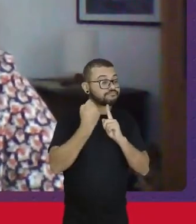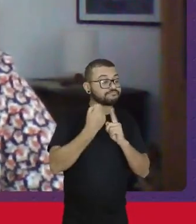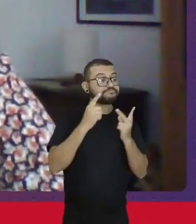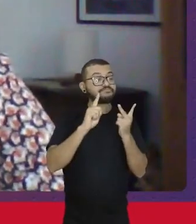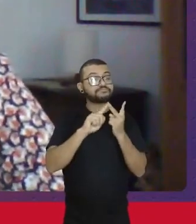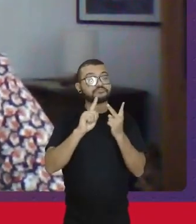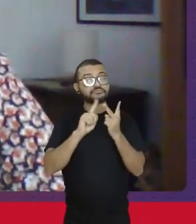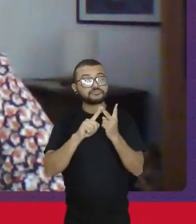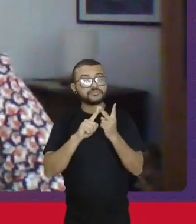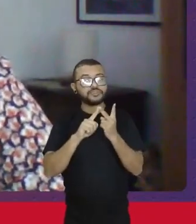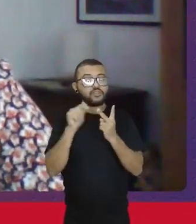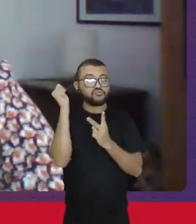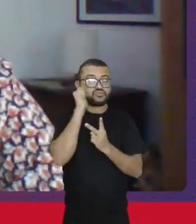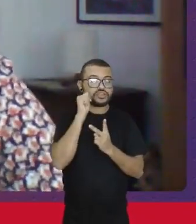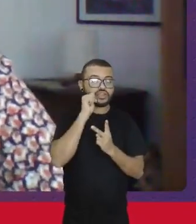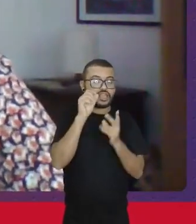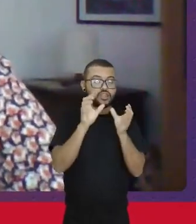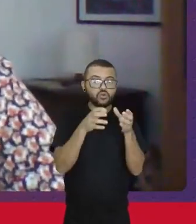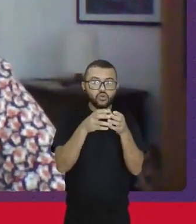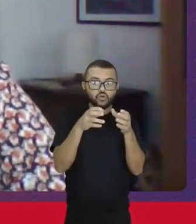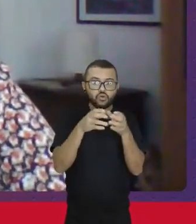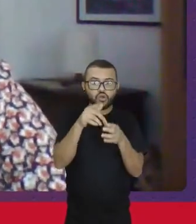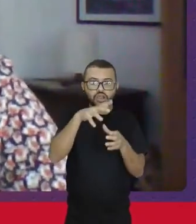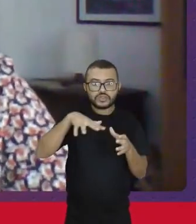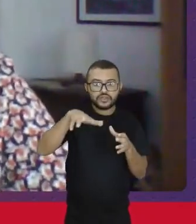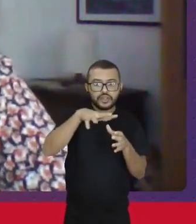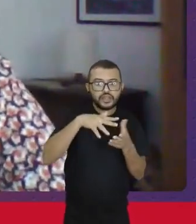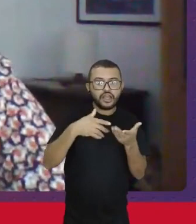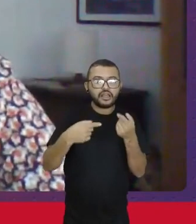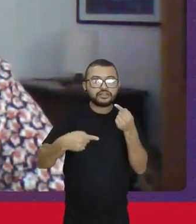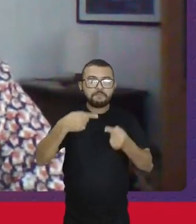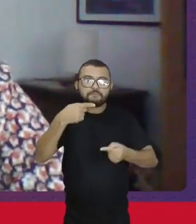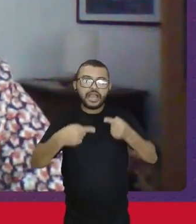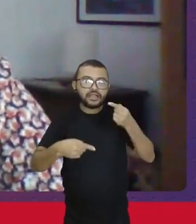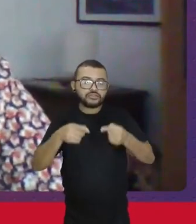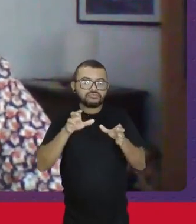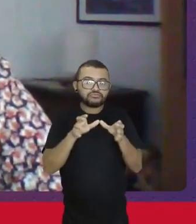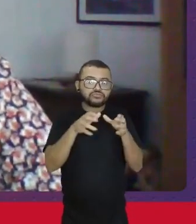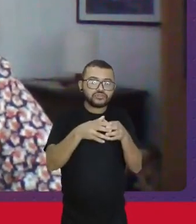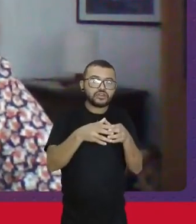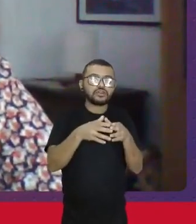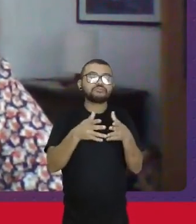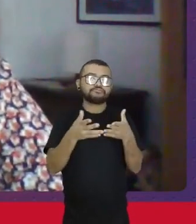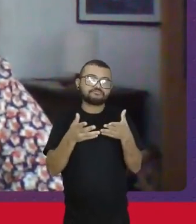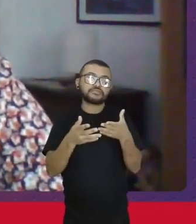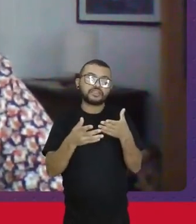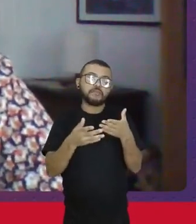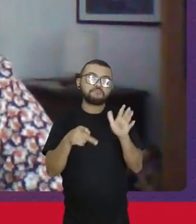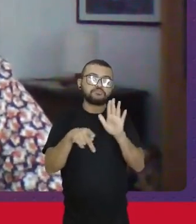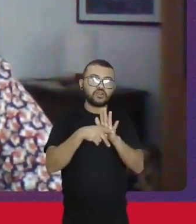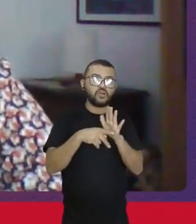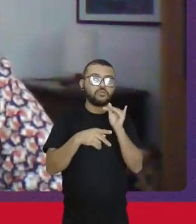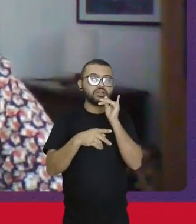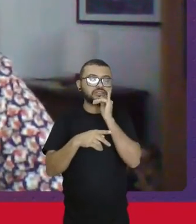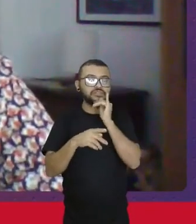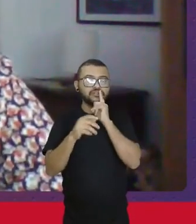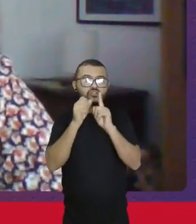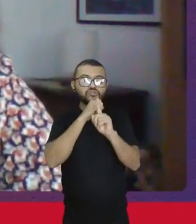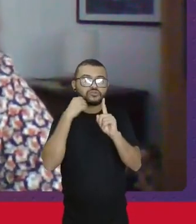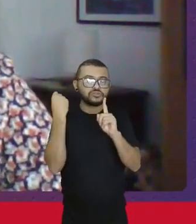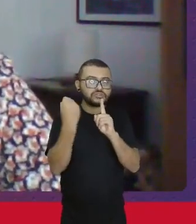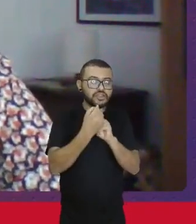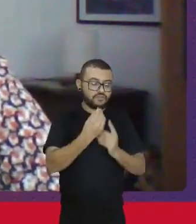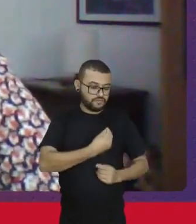as economistas feministas, o próprio debate da agroecologia, por exemplo, que coloca a sustentabilidade